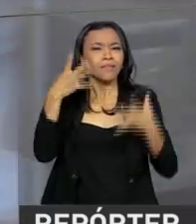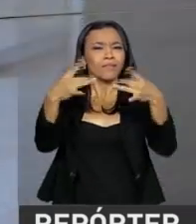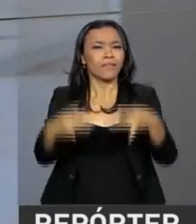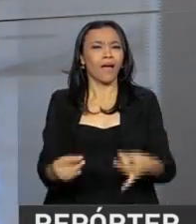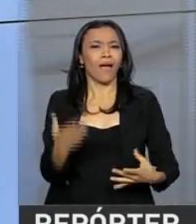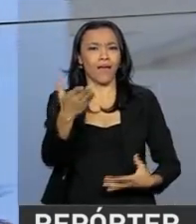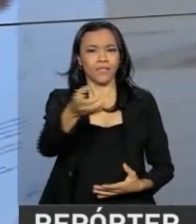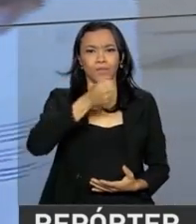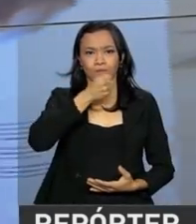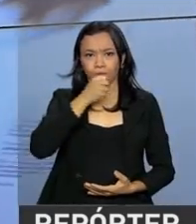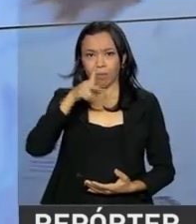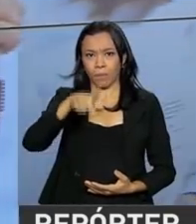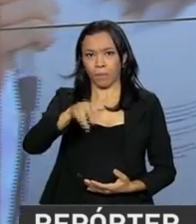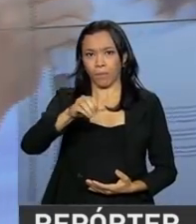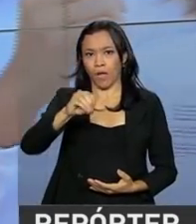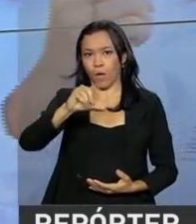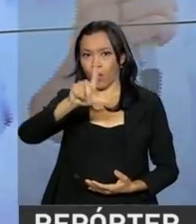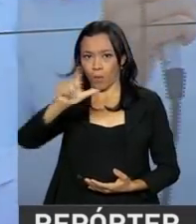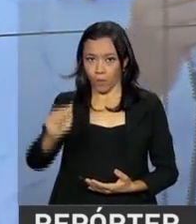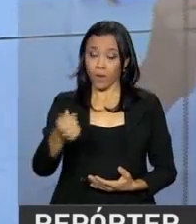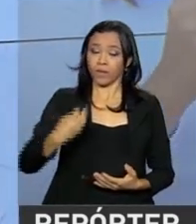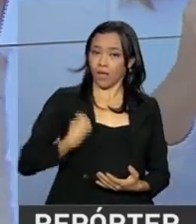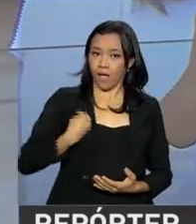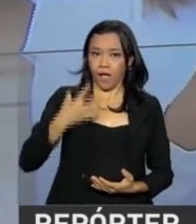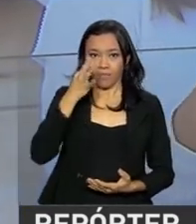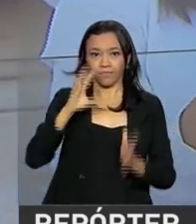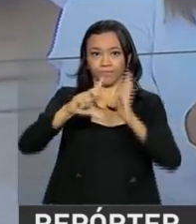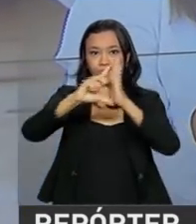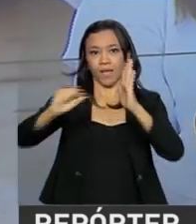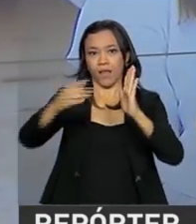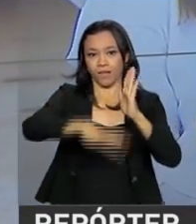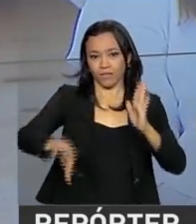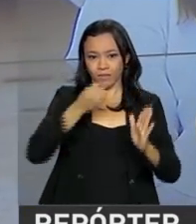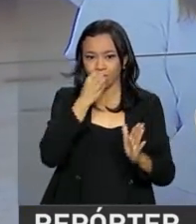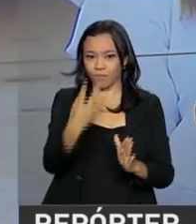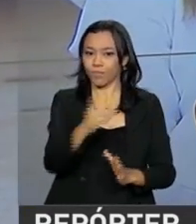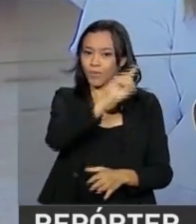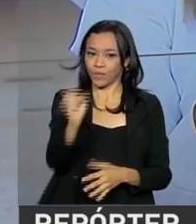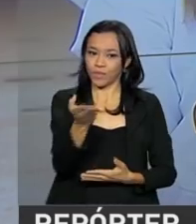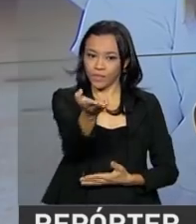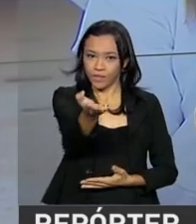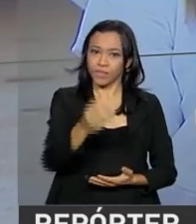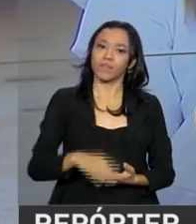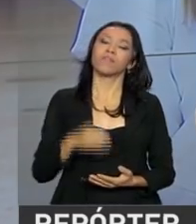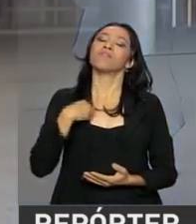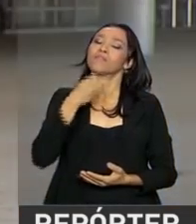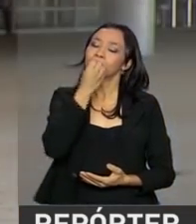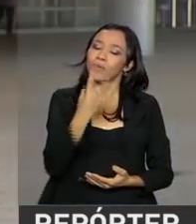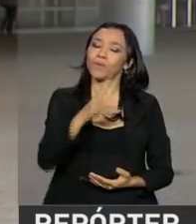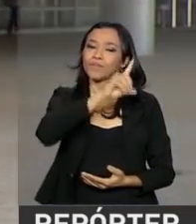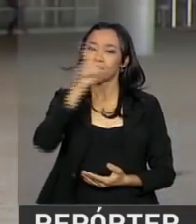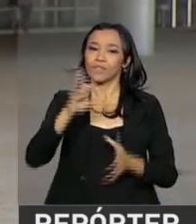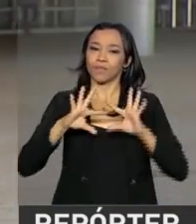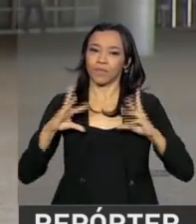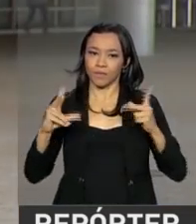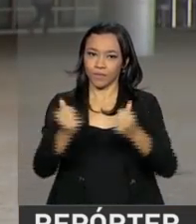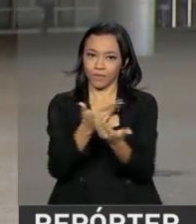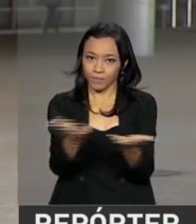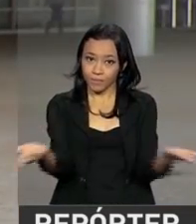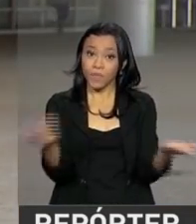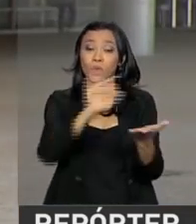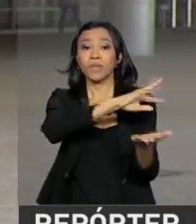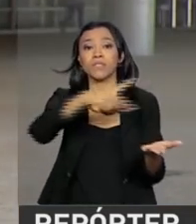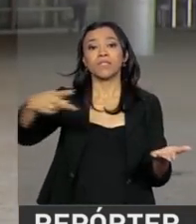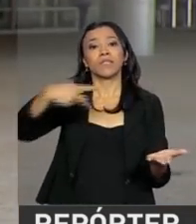ao vivo com Paola Deorte, que está no Palácio do Planalto. Oi, Paola, bom dia para você. Oi, Renata, bom dia para você, bom dia a todos. O presidente